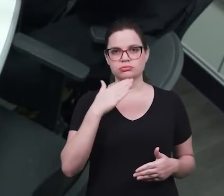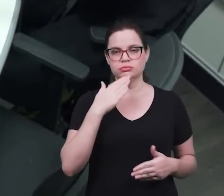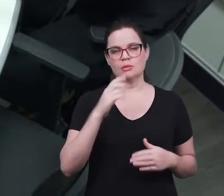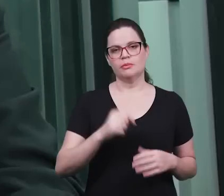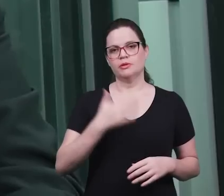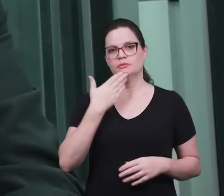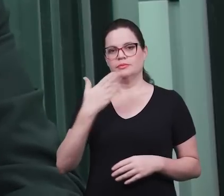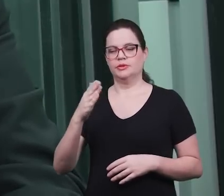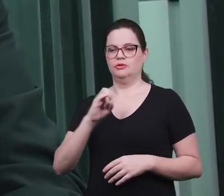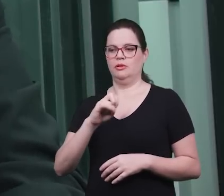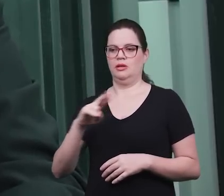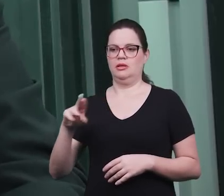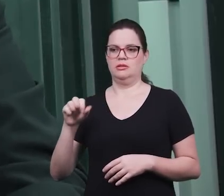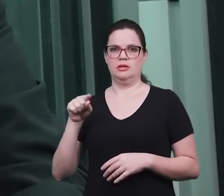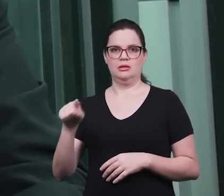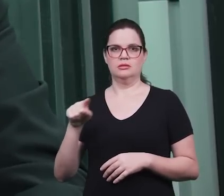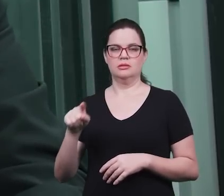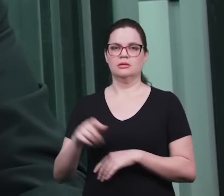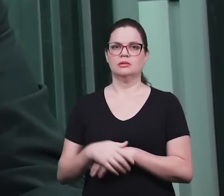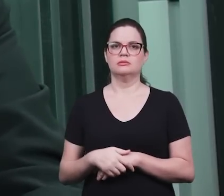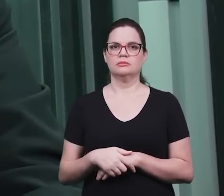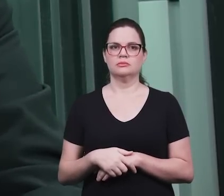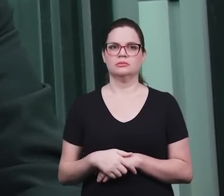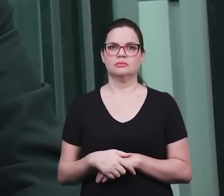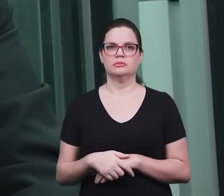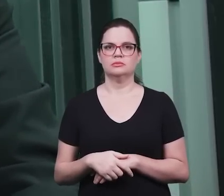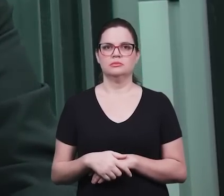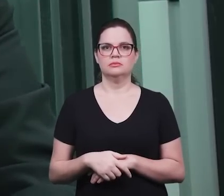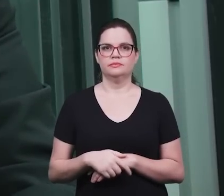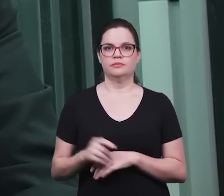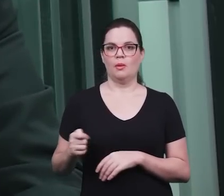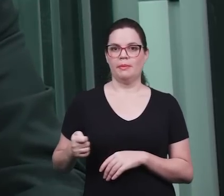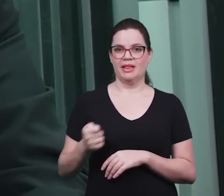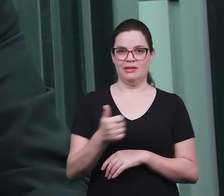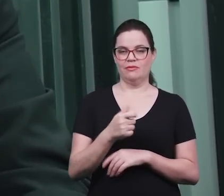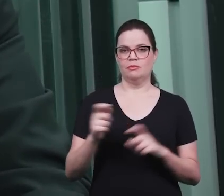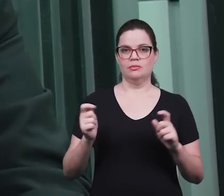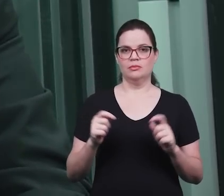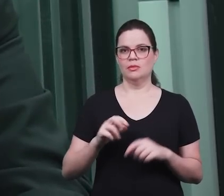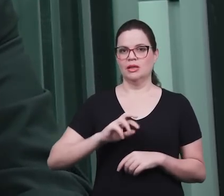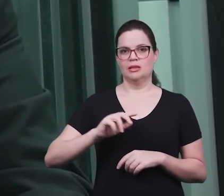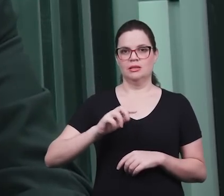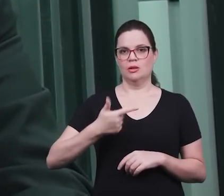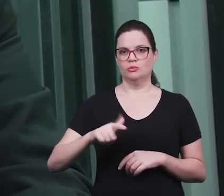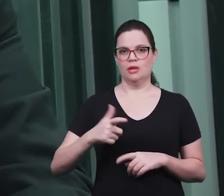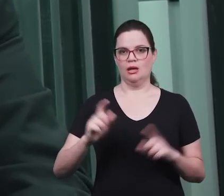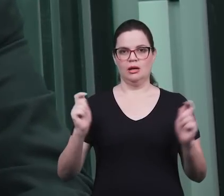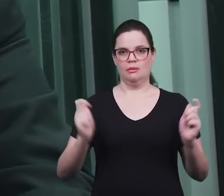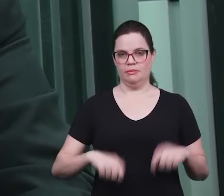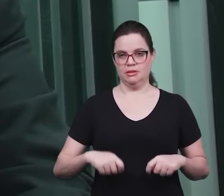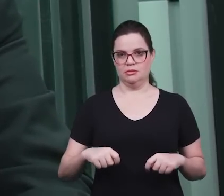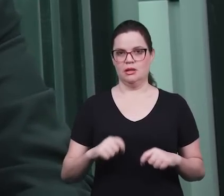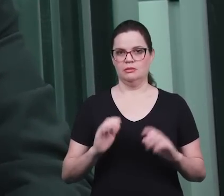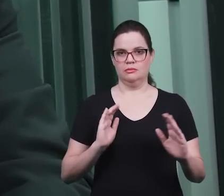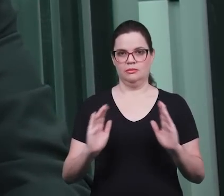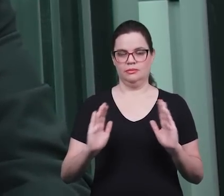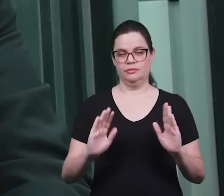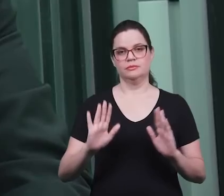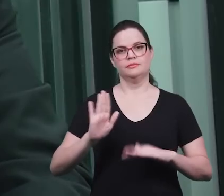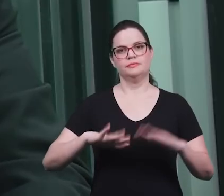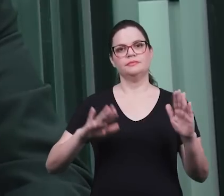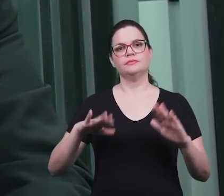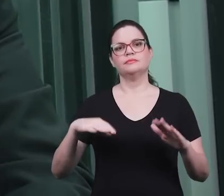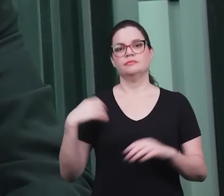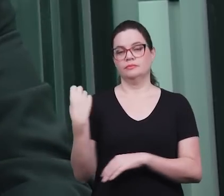ao INSS, num primeiro momento, eventualmente, um benefício por incapacidade temporária, e que, dependendo do nível